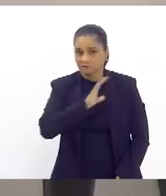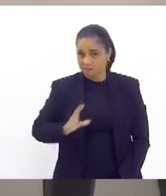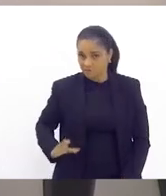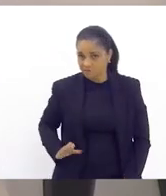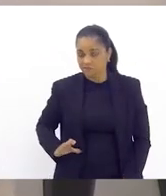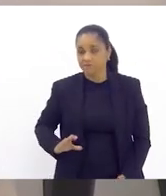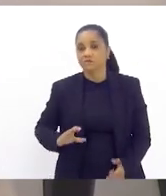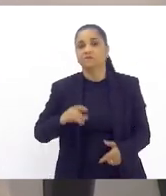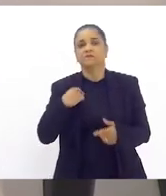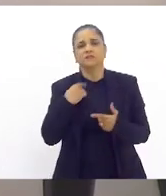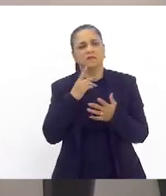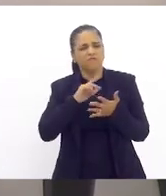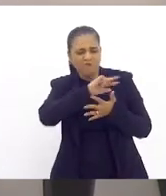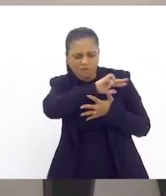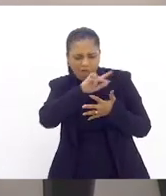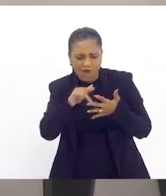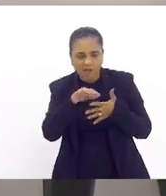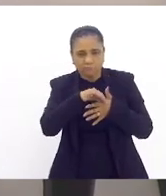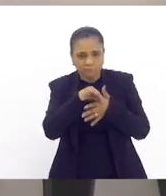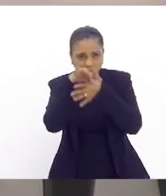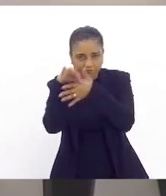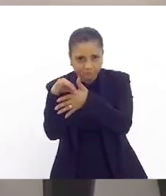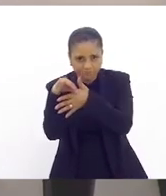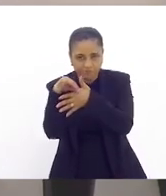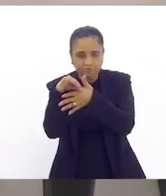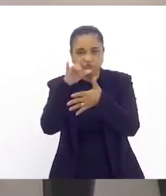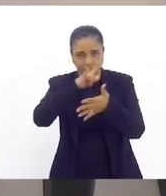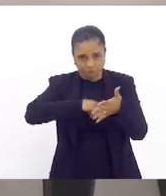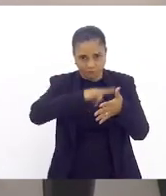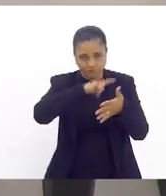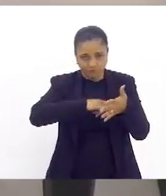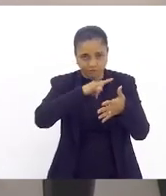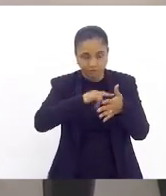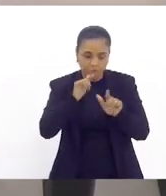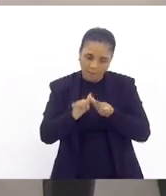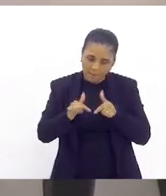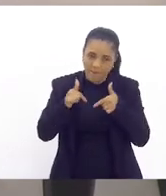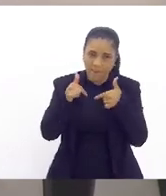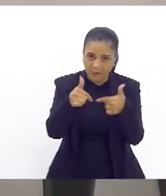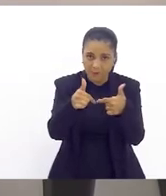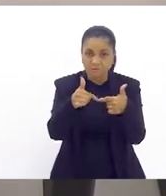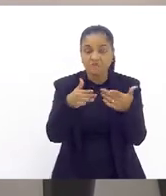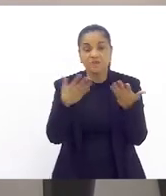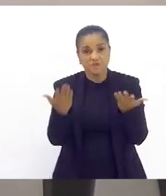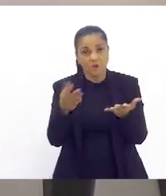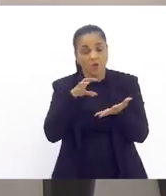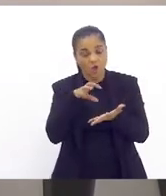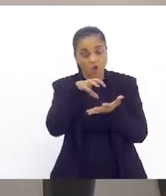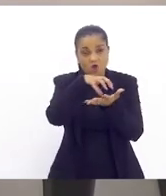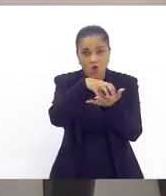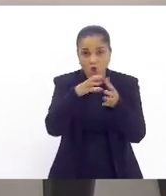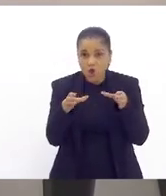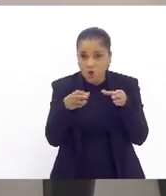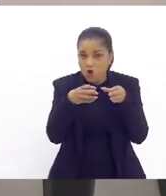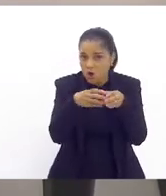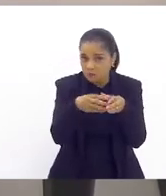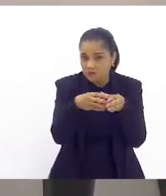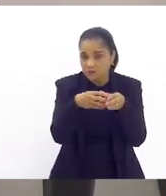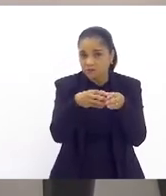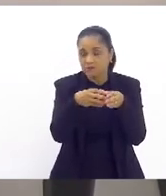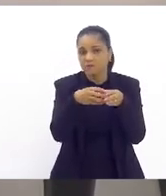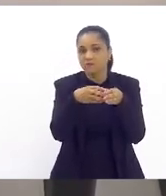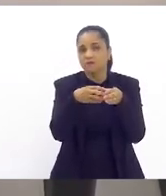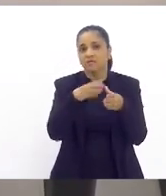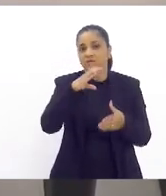muitos encaminhamentos para executar Então dessa Comissão da CPI nós fizemos